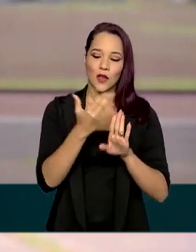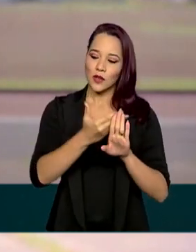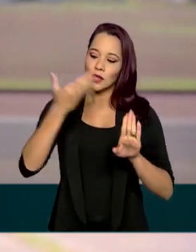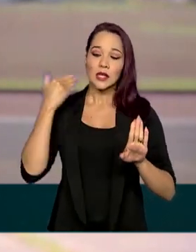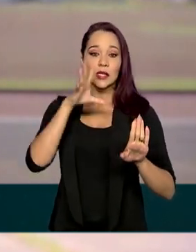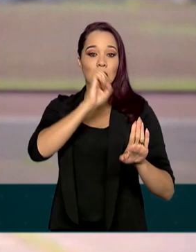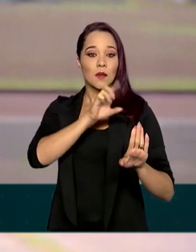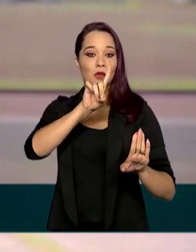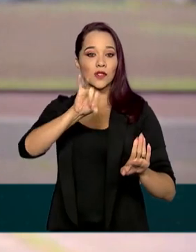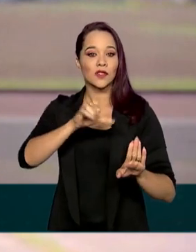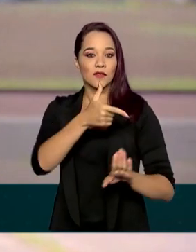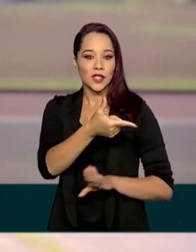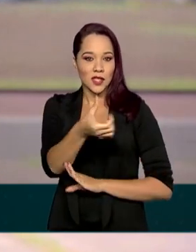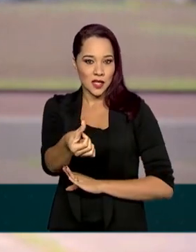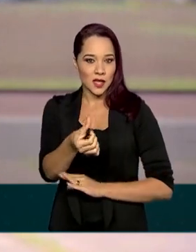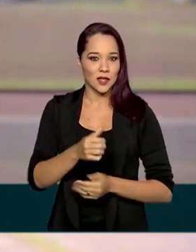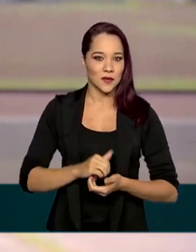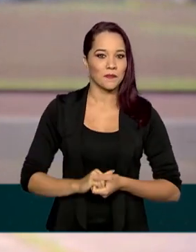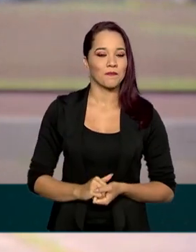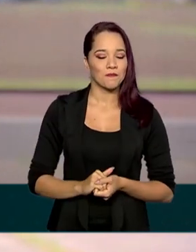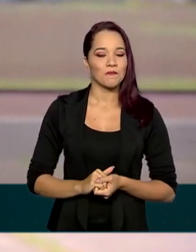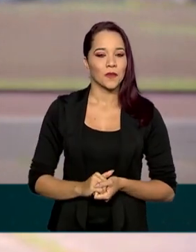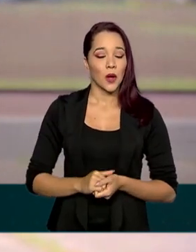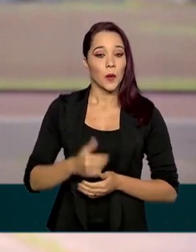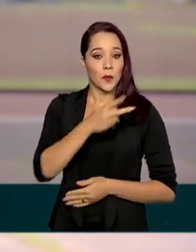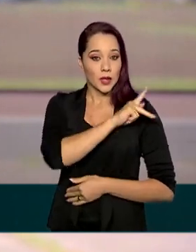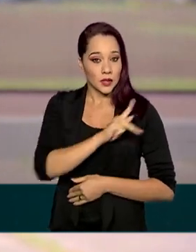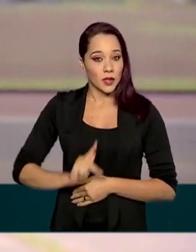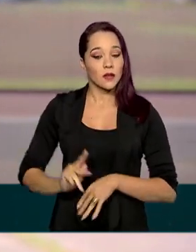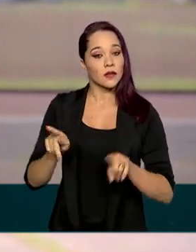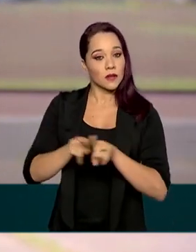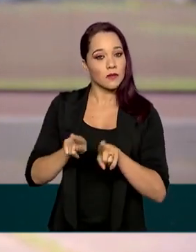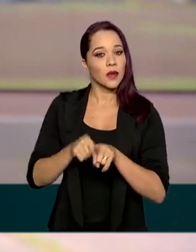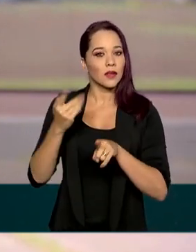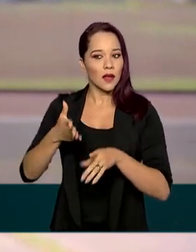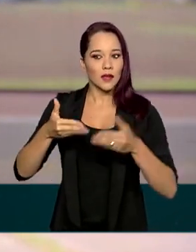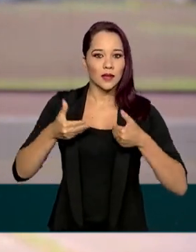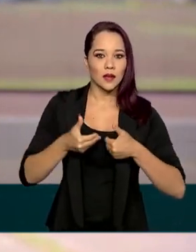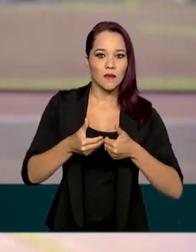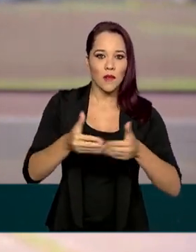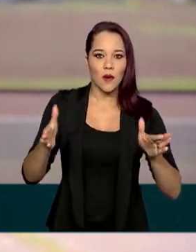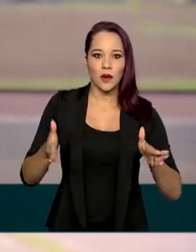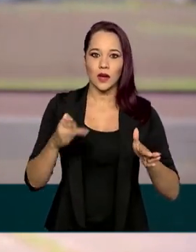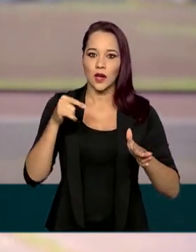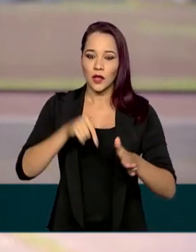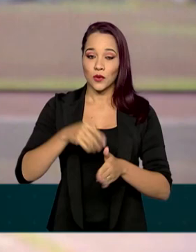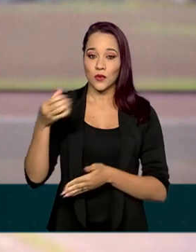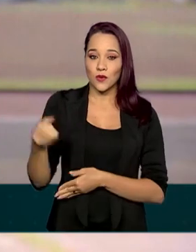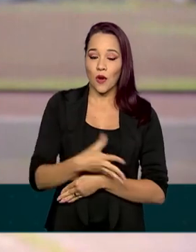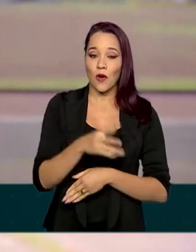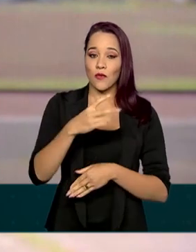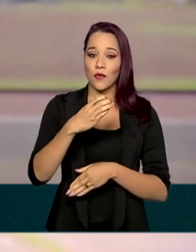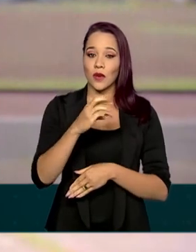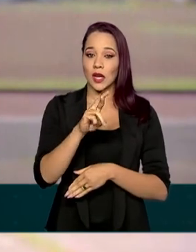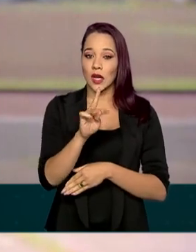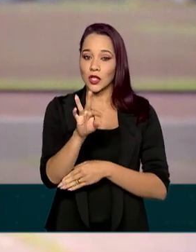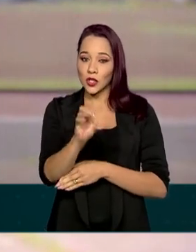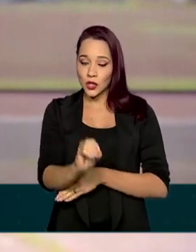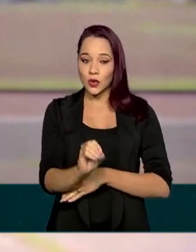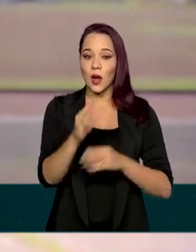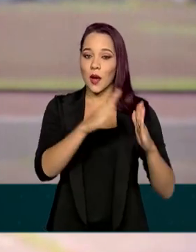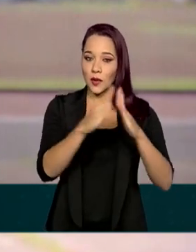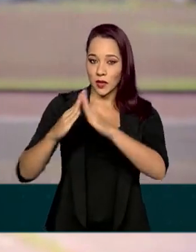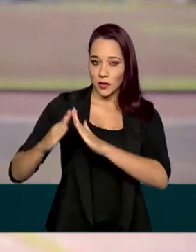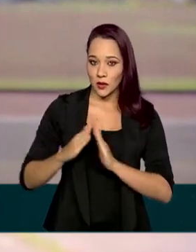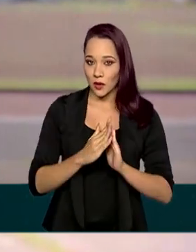sábado, dia 26. O presidente também estará na cerimônia de lançamento do novo Crédito Habitacional